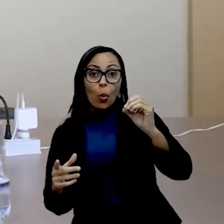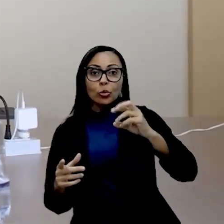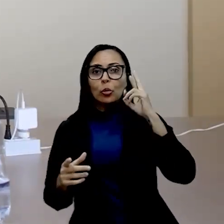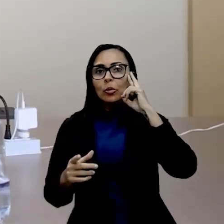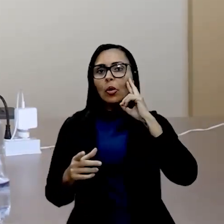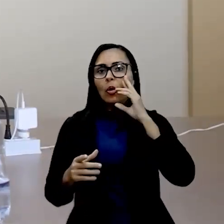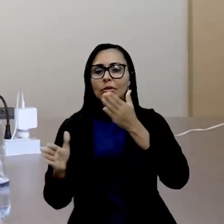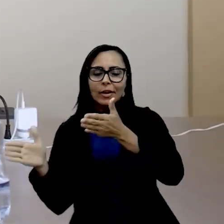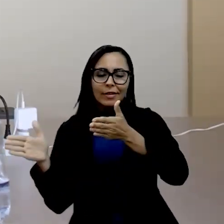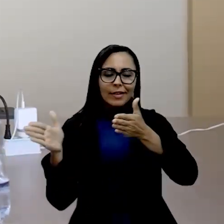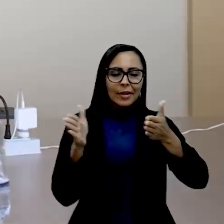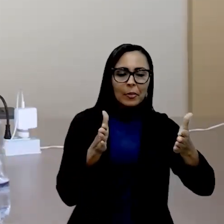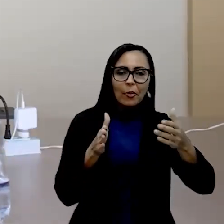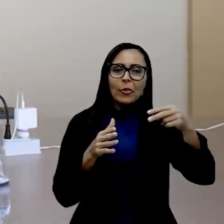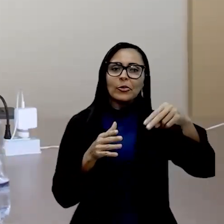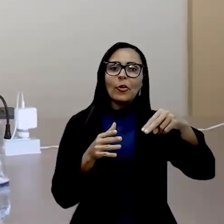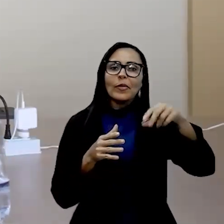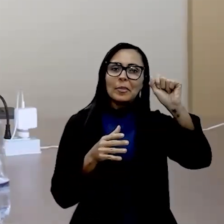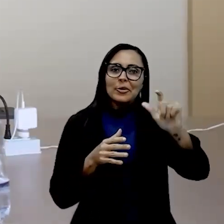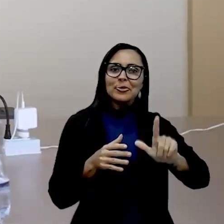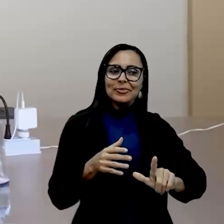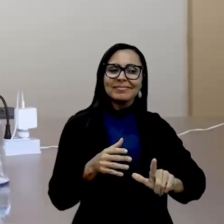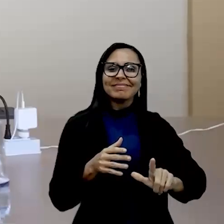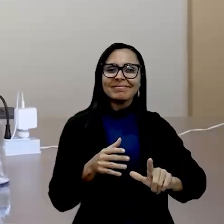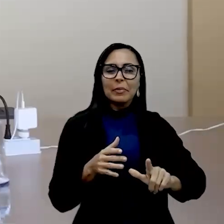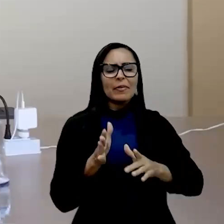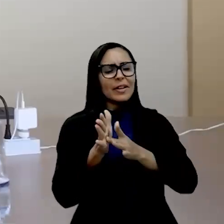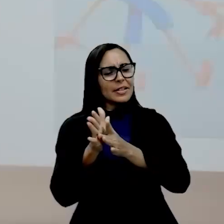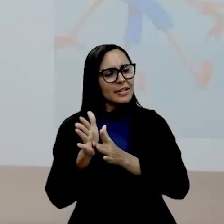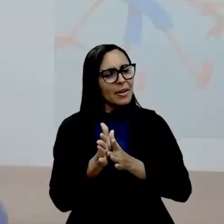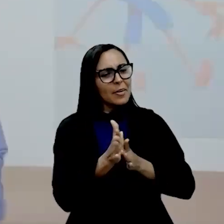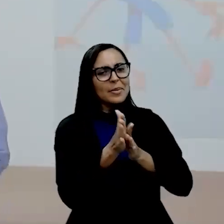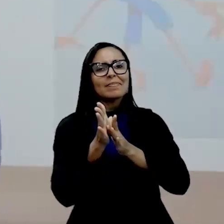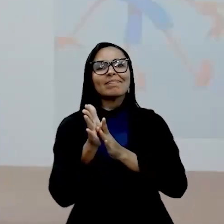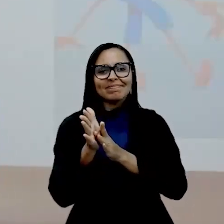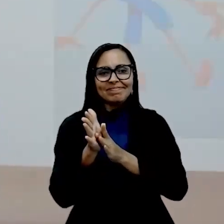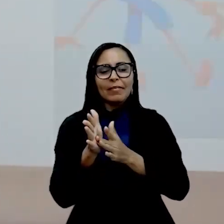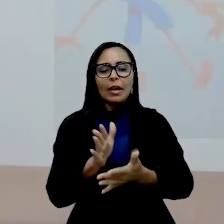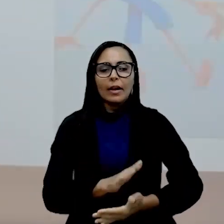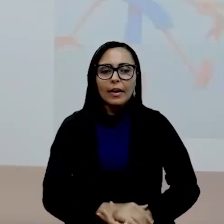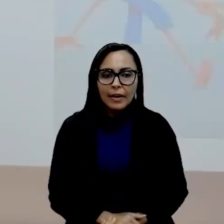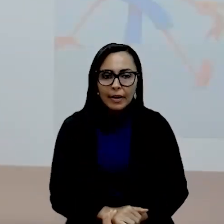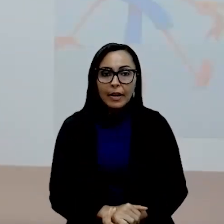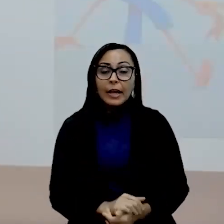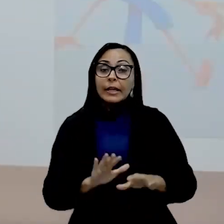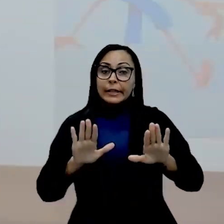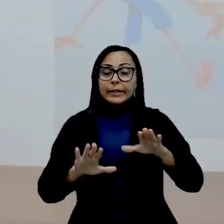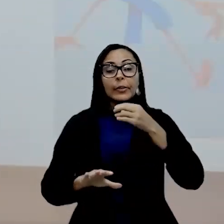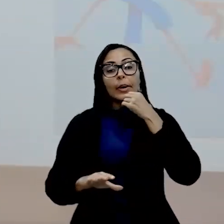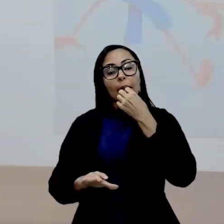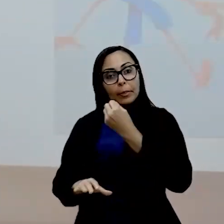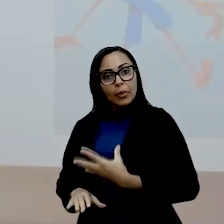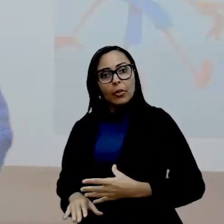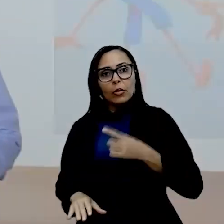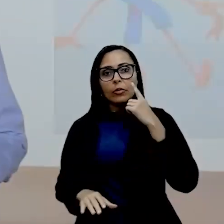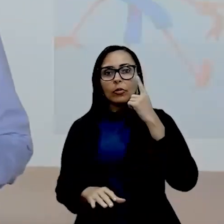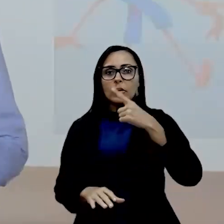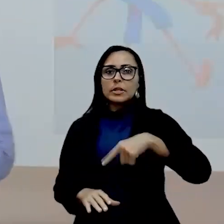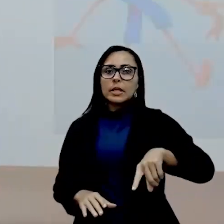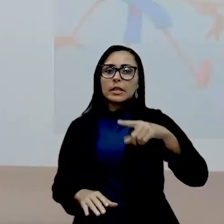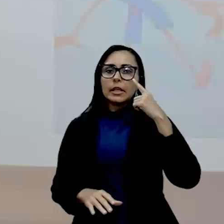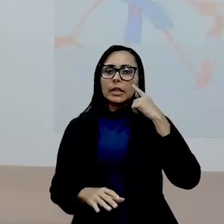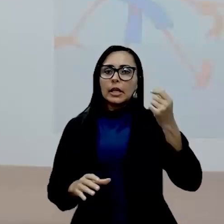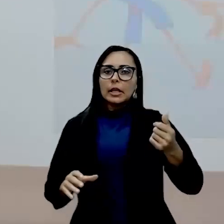Azul para fazer exame, né? É mais ou menos isso, né? Então é muito bom você estar diante de mulheres